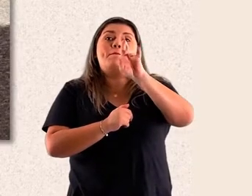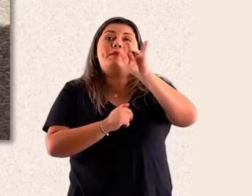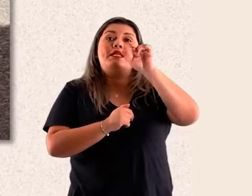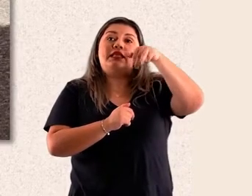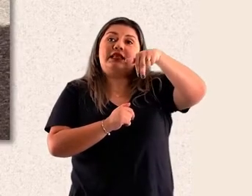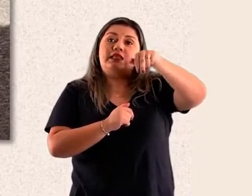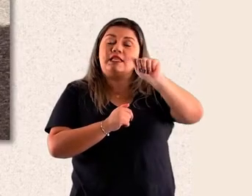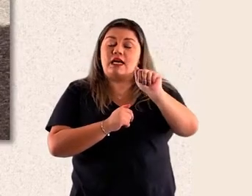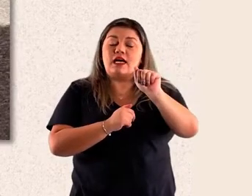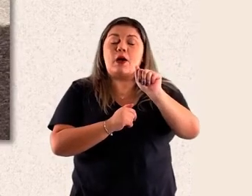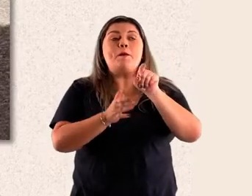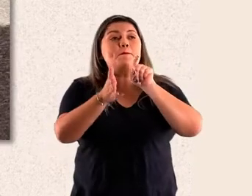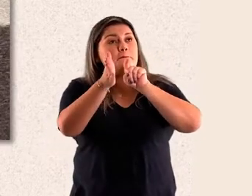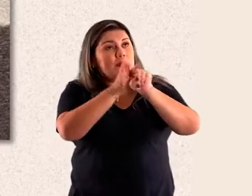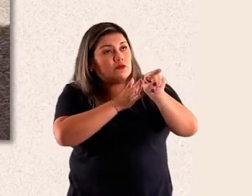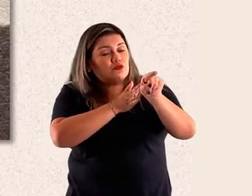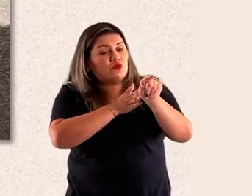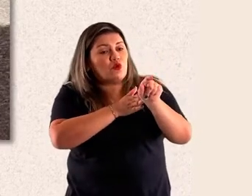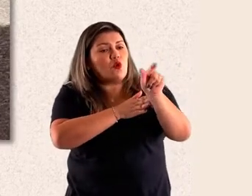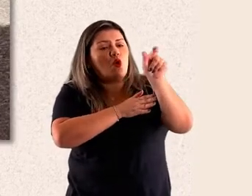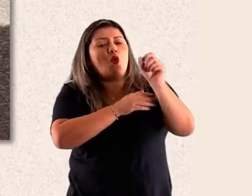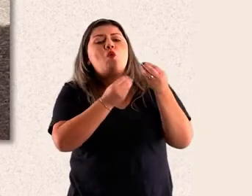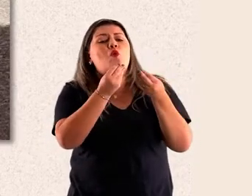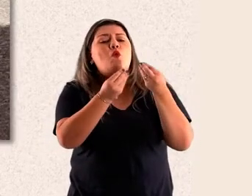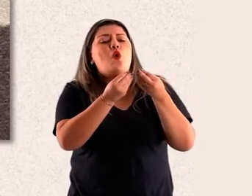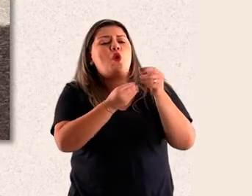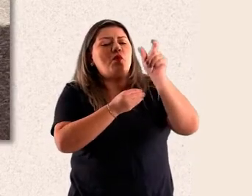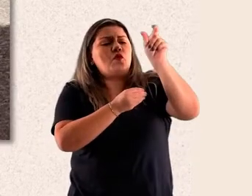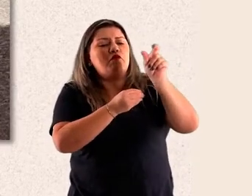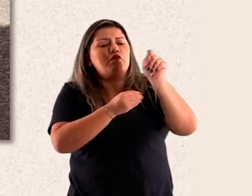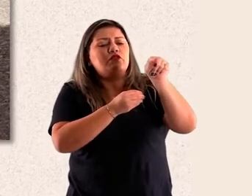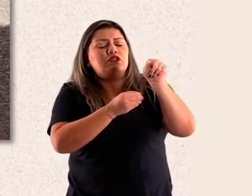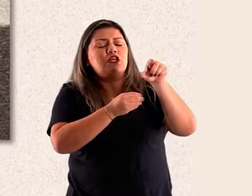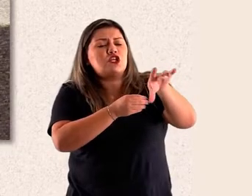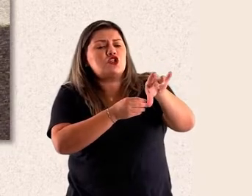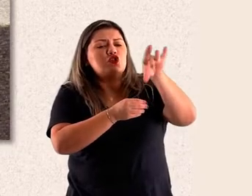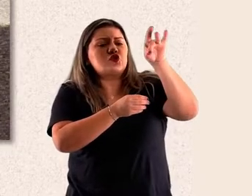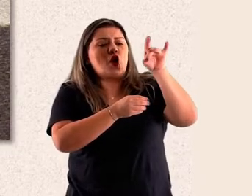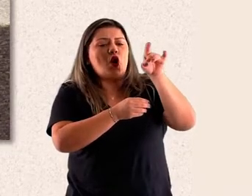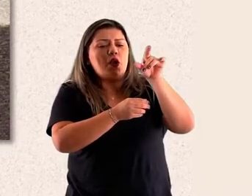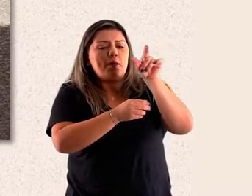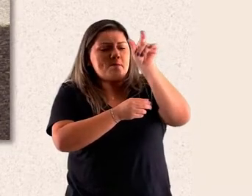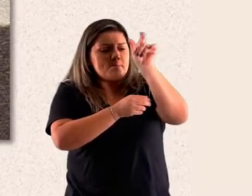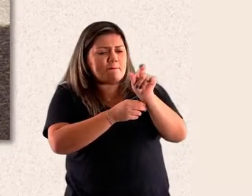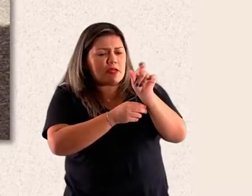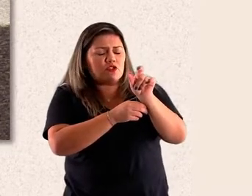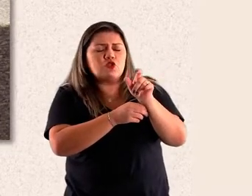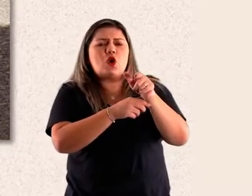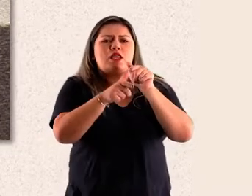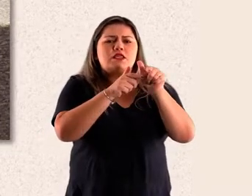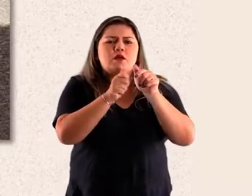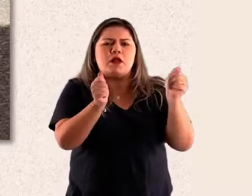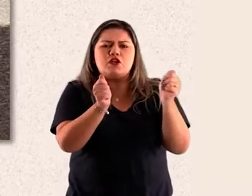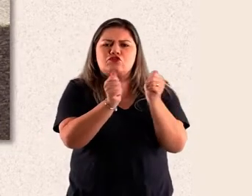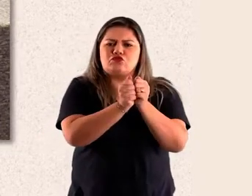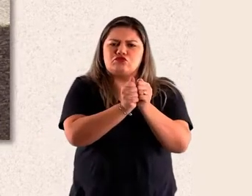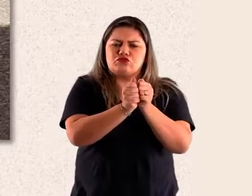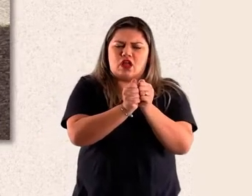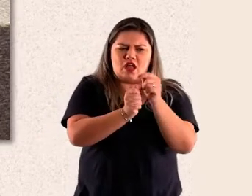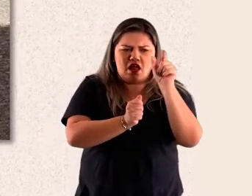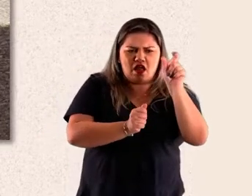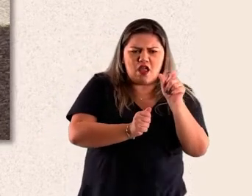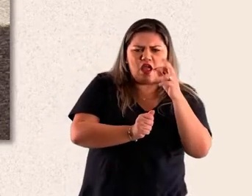Ramiro e fez a pergunta e E por incrível que pareça que a gente esperava essa resposta de funcionária não espero nenhuma competência